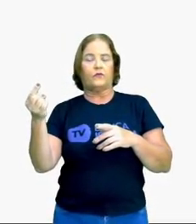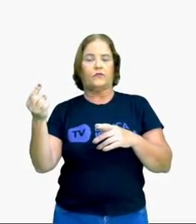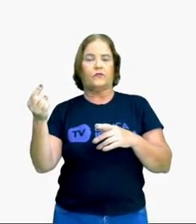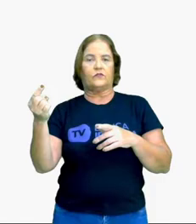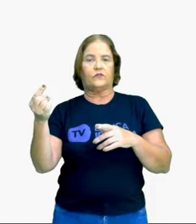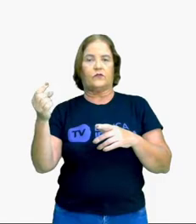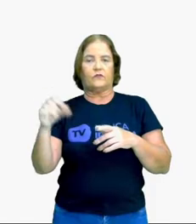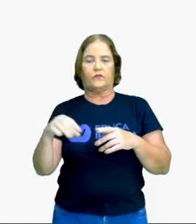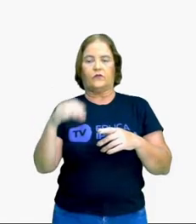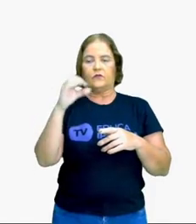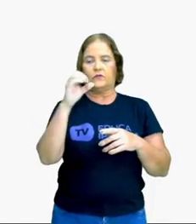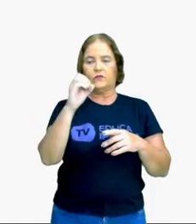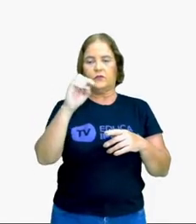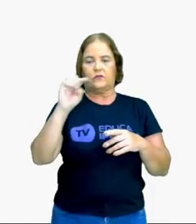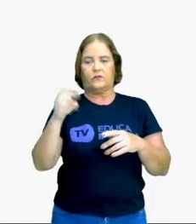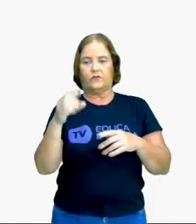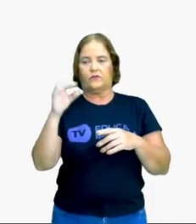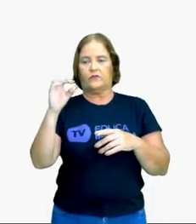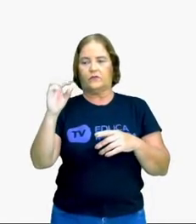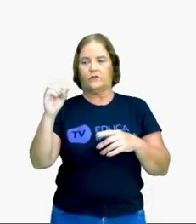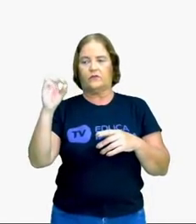assim,